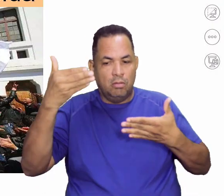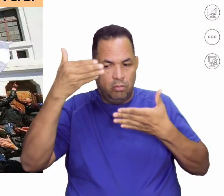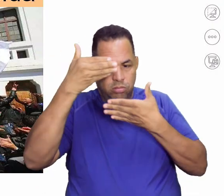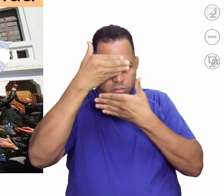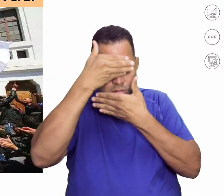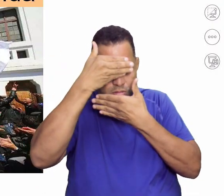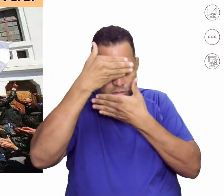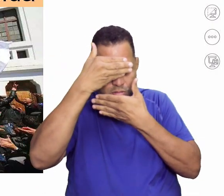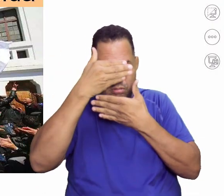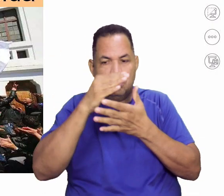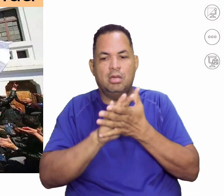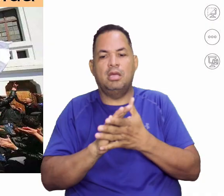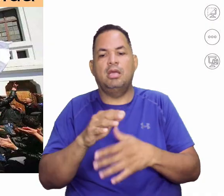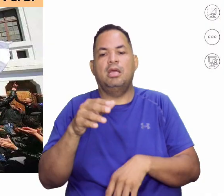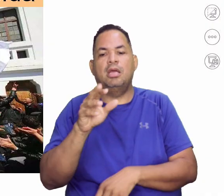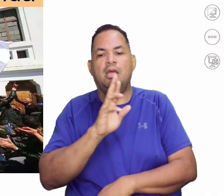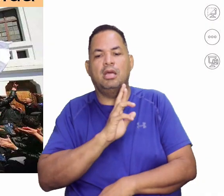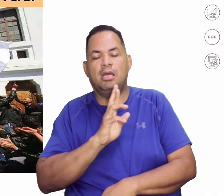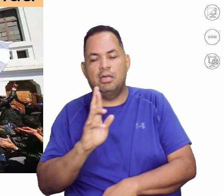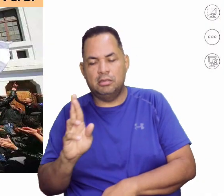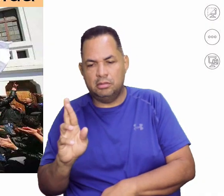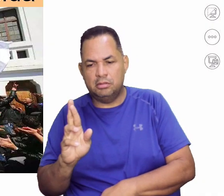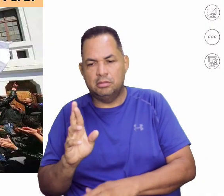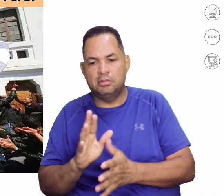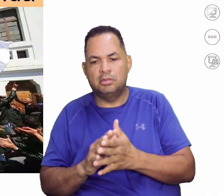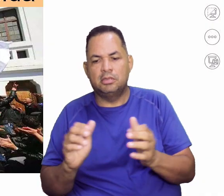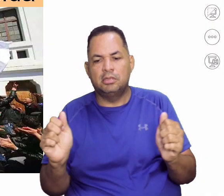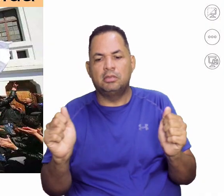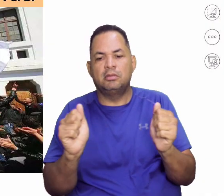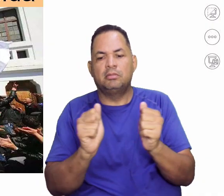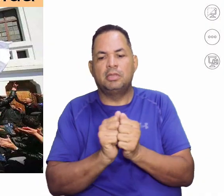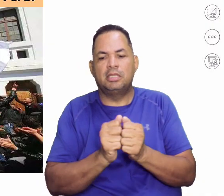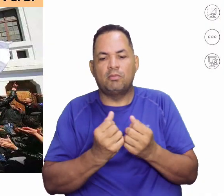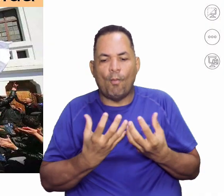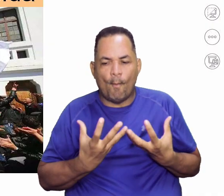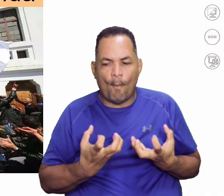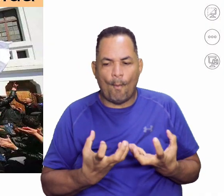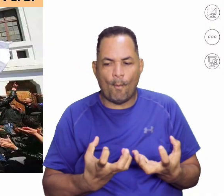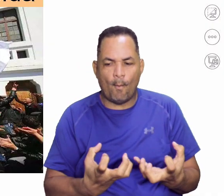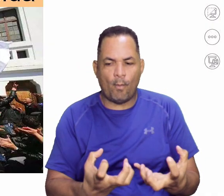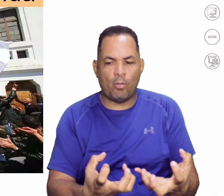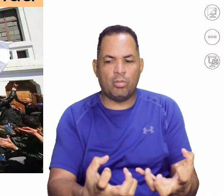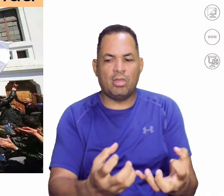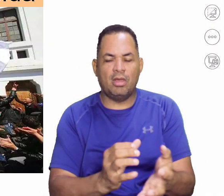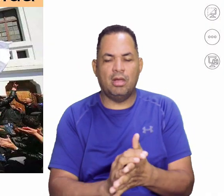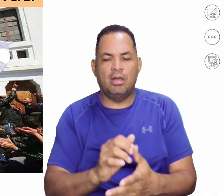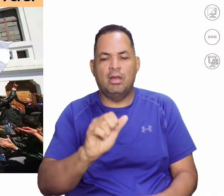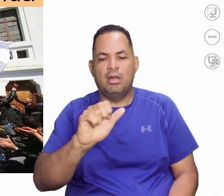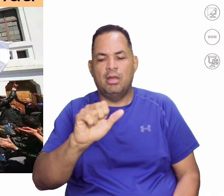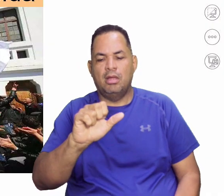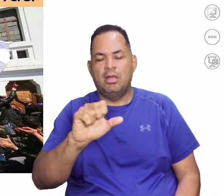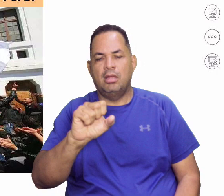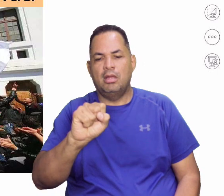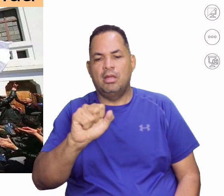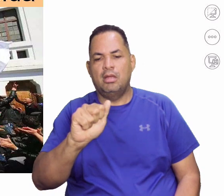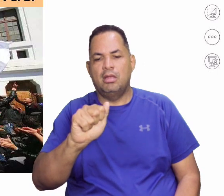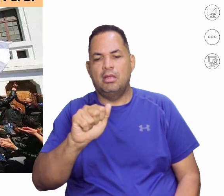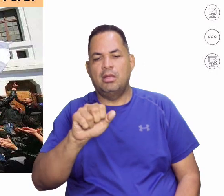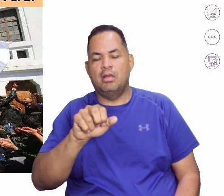o que é o islamismo, e o país fica perto do deserto do Saara. Eles foram